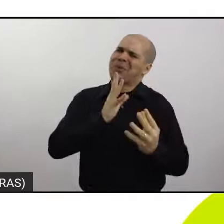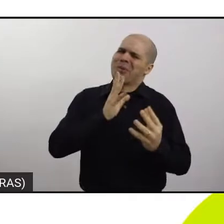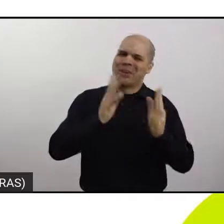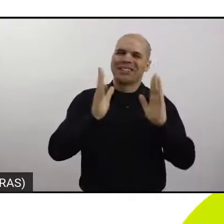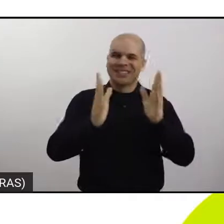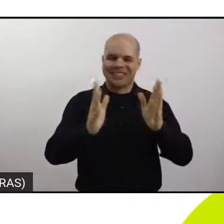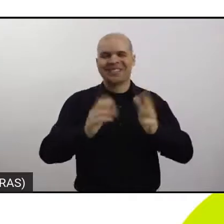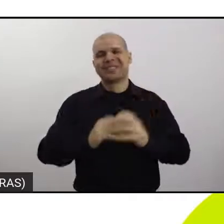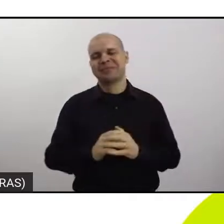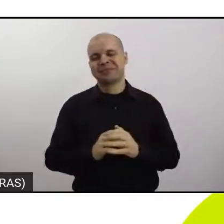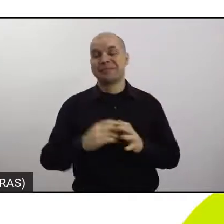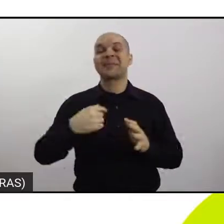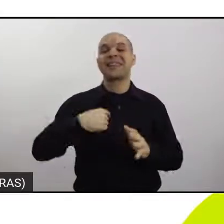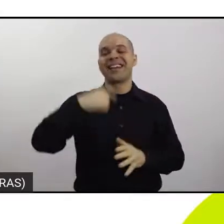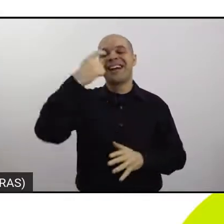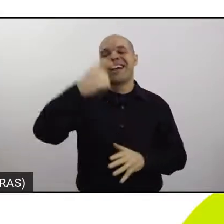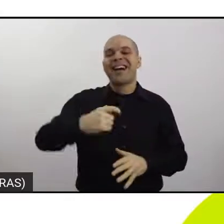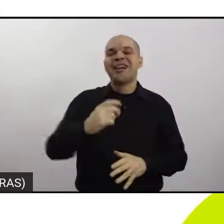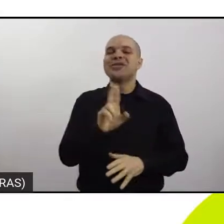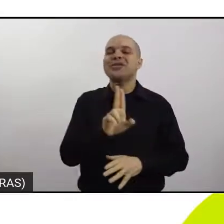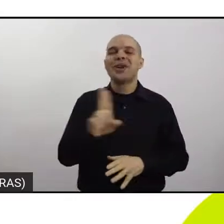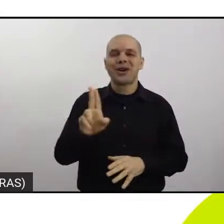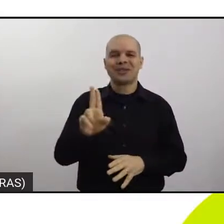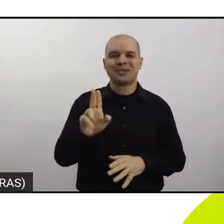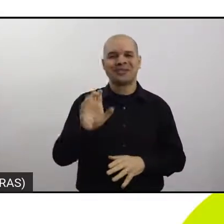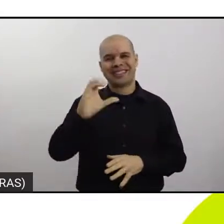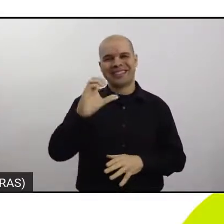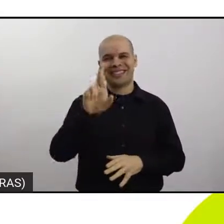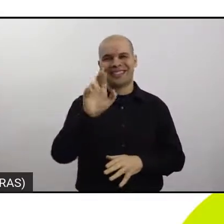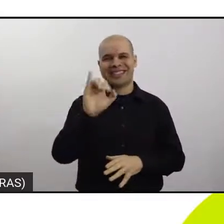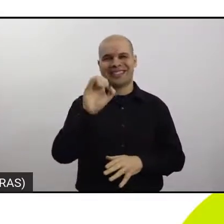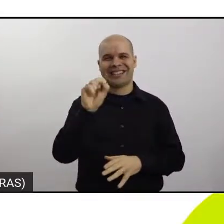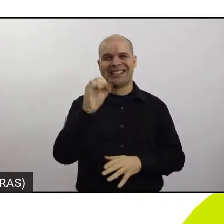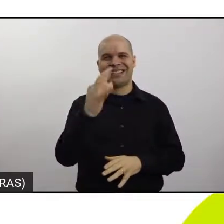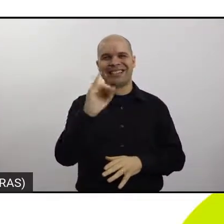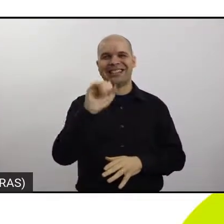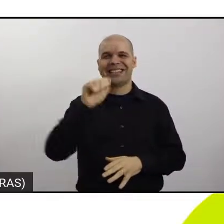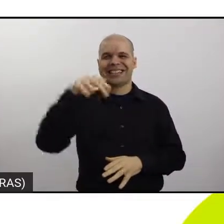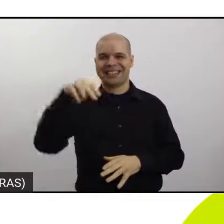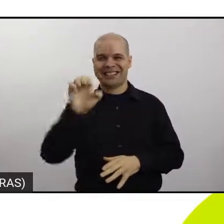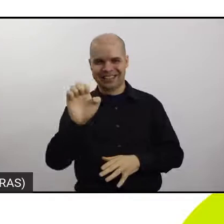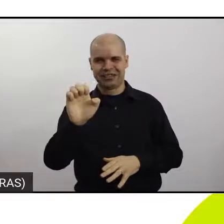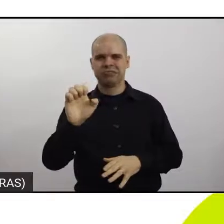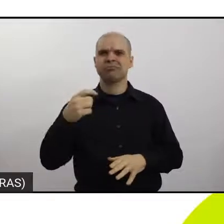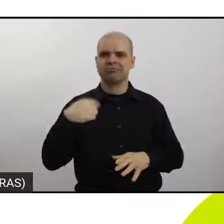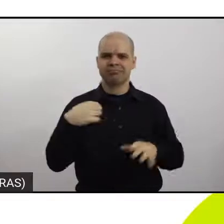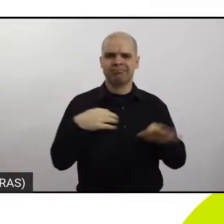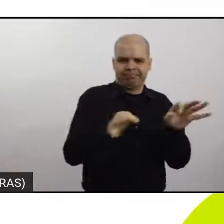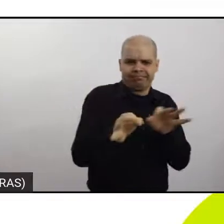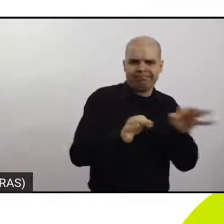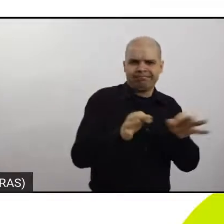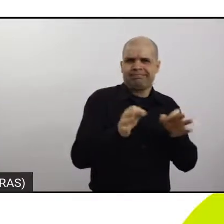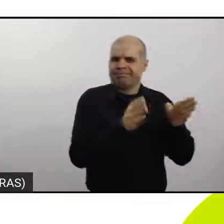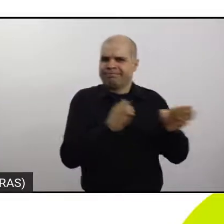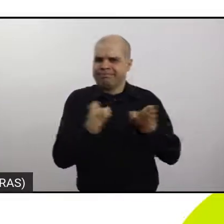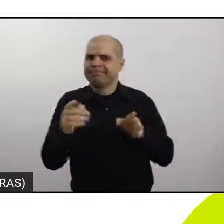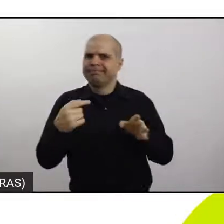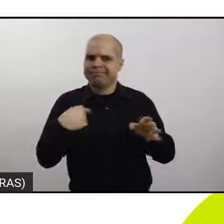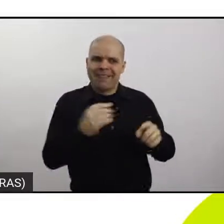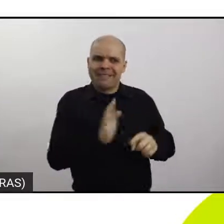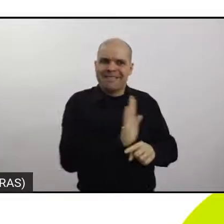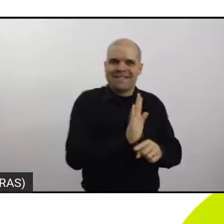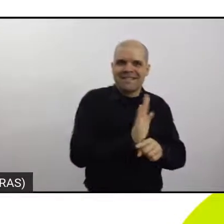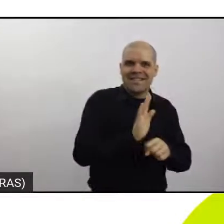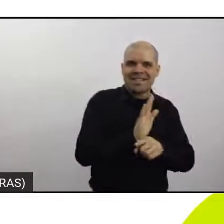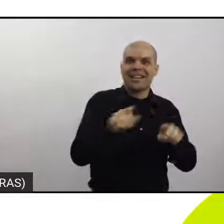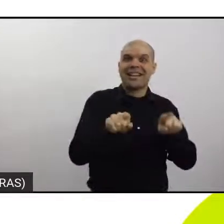Eu não me apresentei, eu sou a Cristiane, sou produtora programadora do Miss e estou acompanhando e nos bastidores também dessa